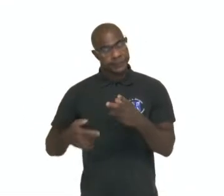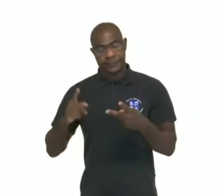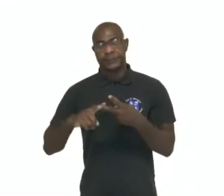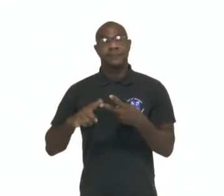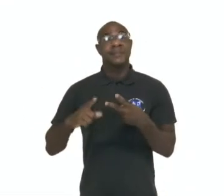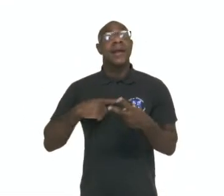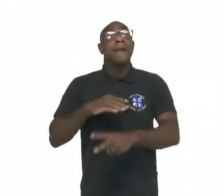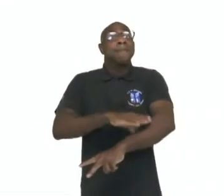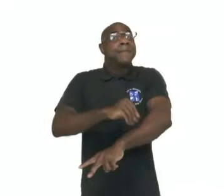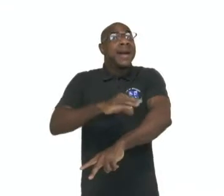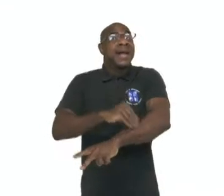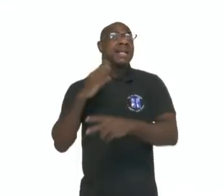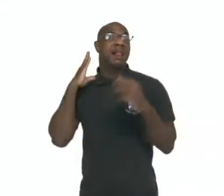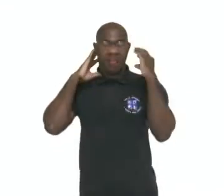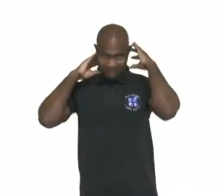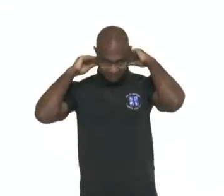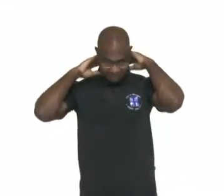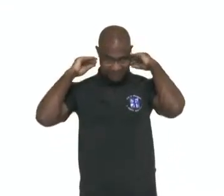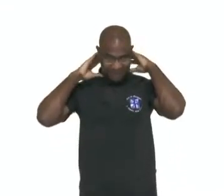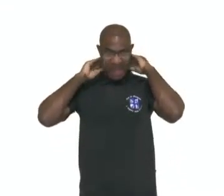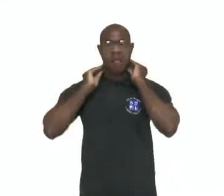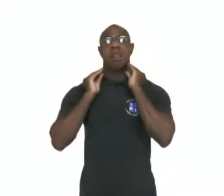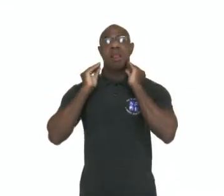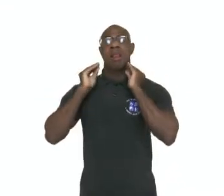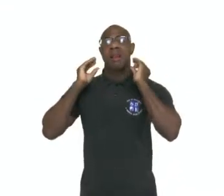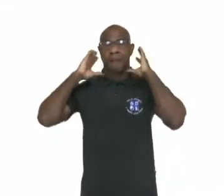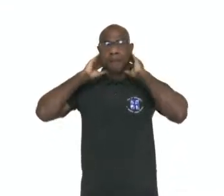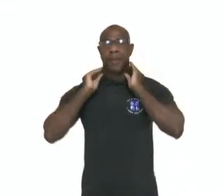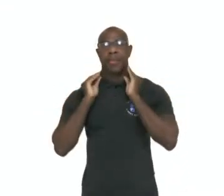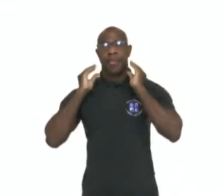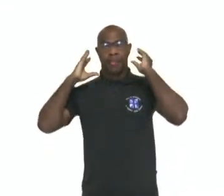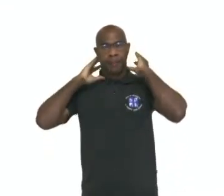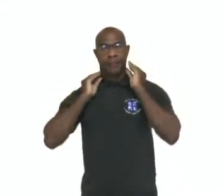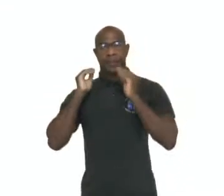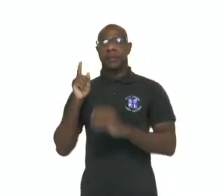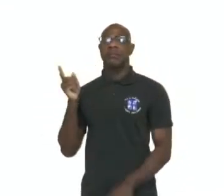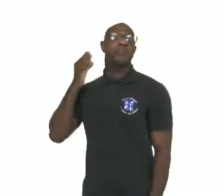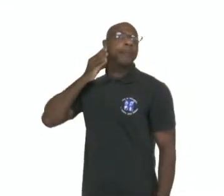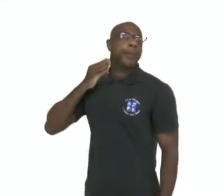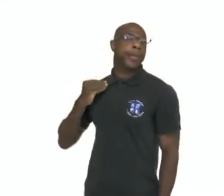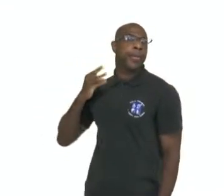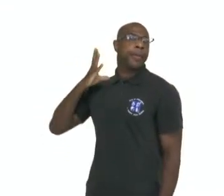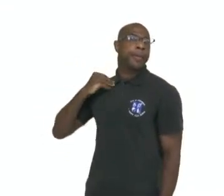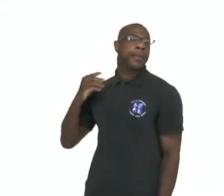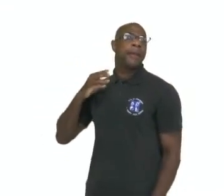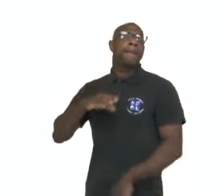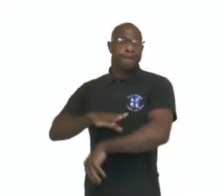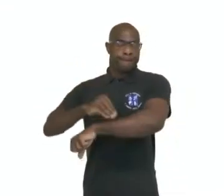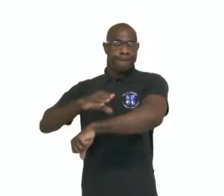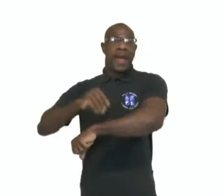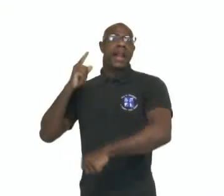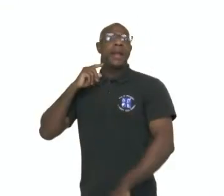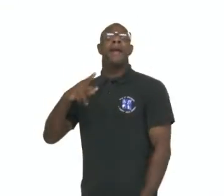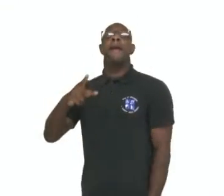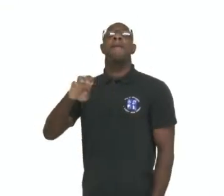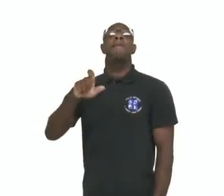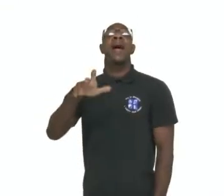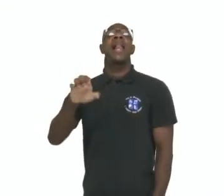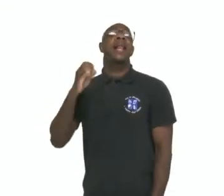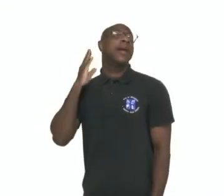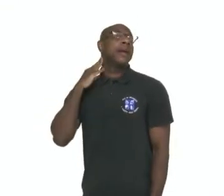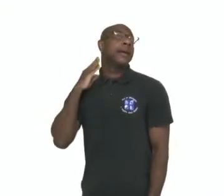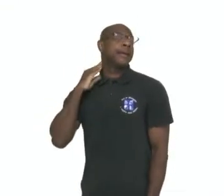excesso de pele no pescoço, como nós podemos observar nesta imagem aqui.